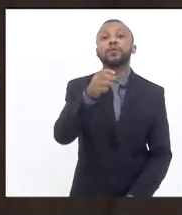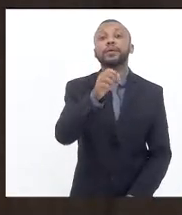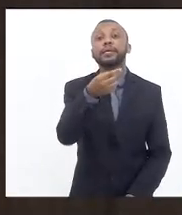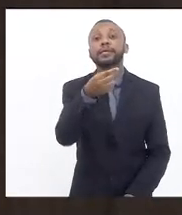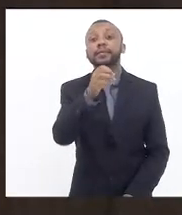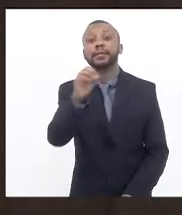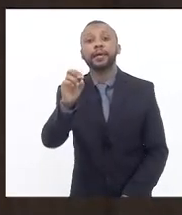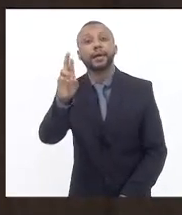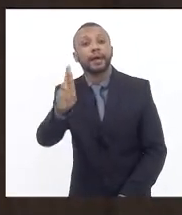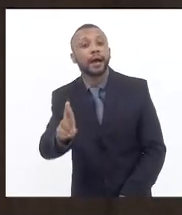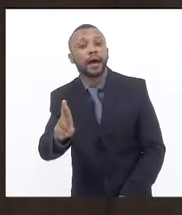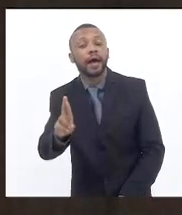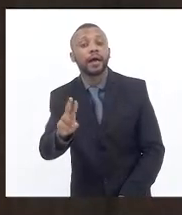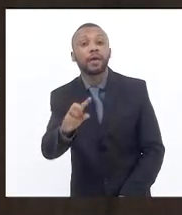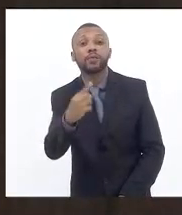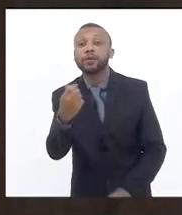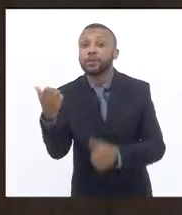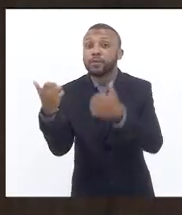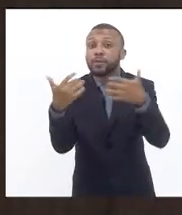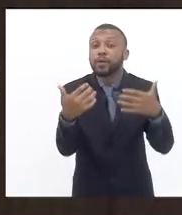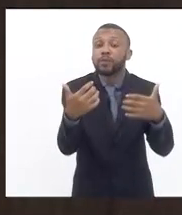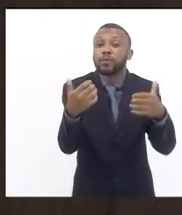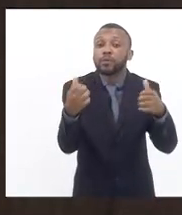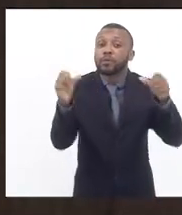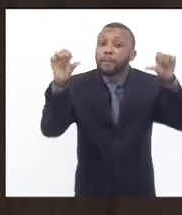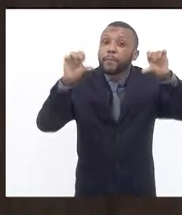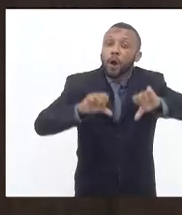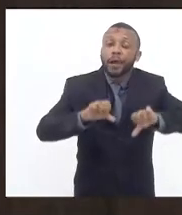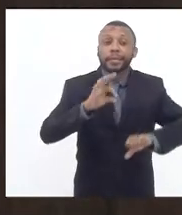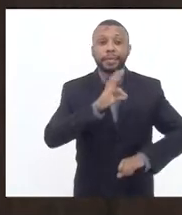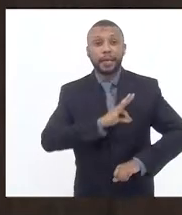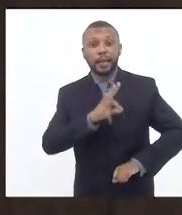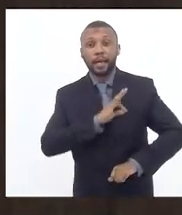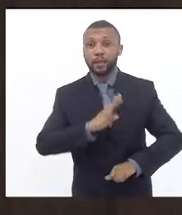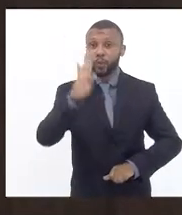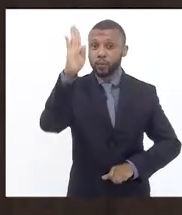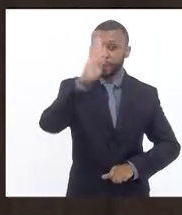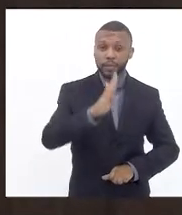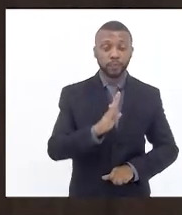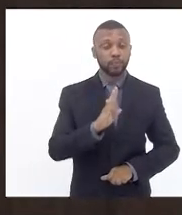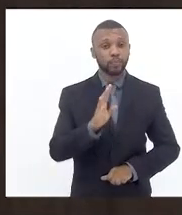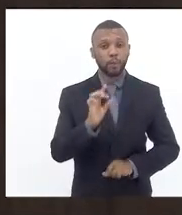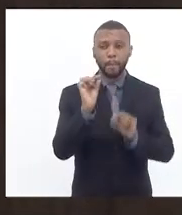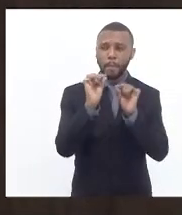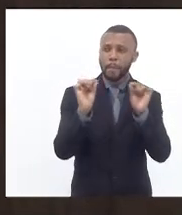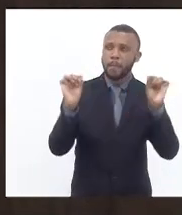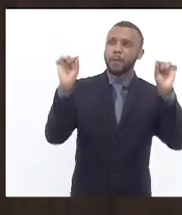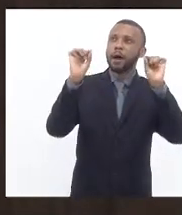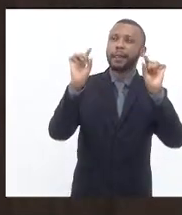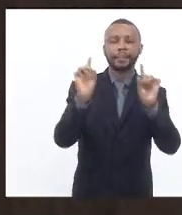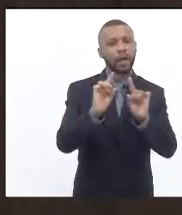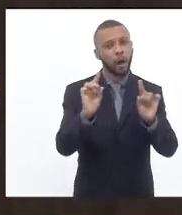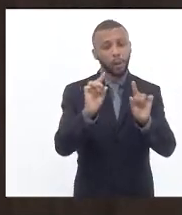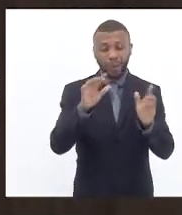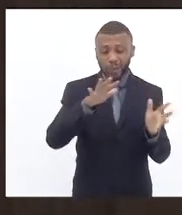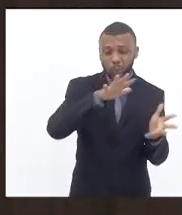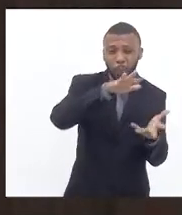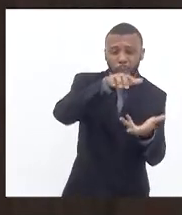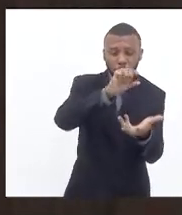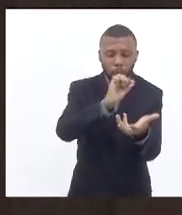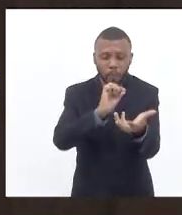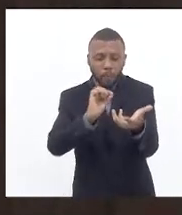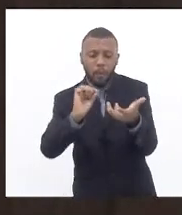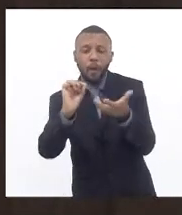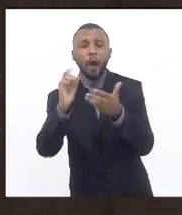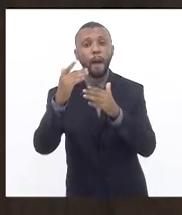a gente está falando de não dos piores salários do Brasil não a gente tá falando de um dos piores salários do mundo é uma profissão